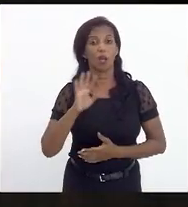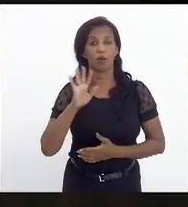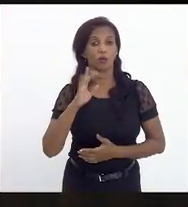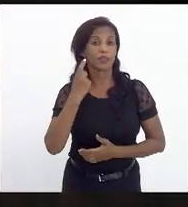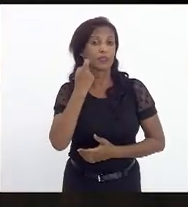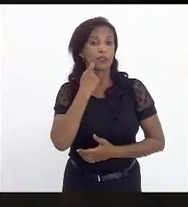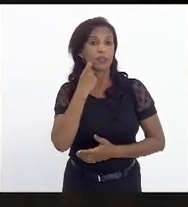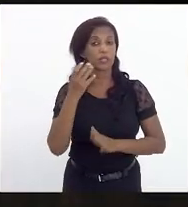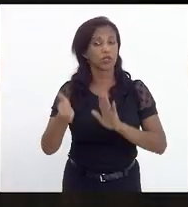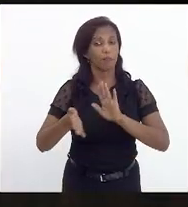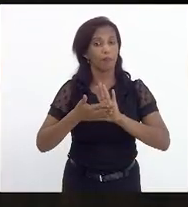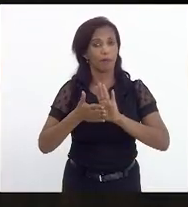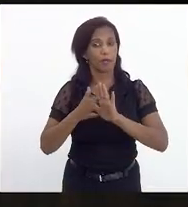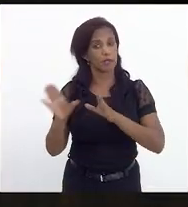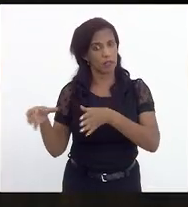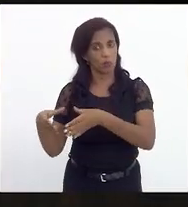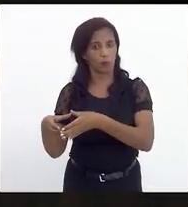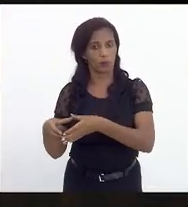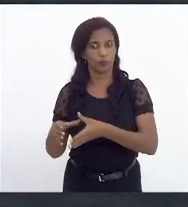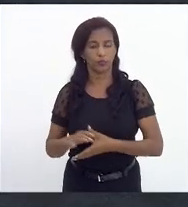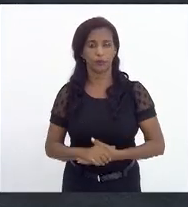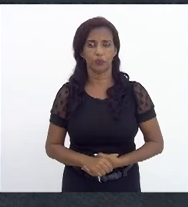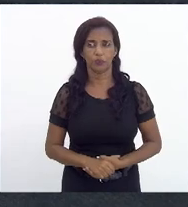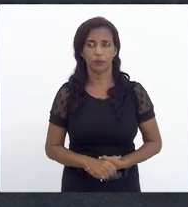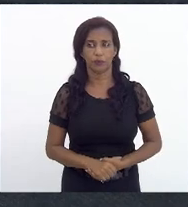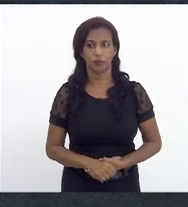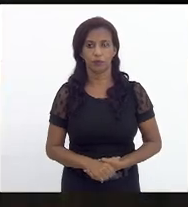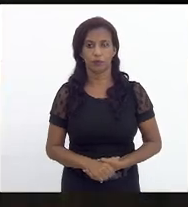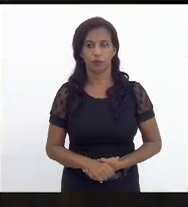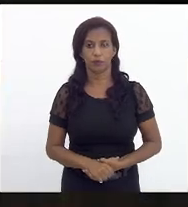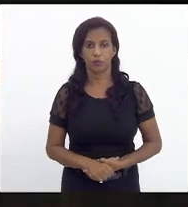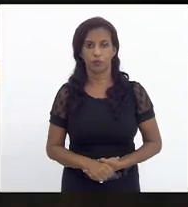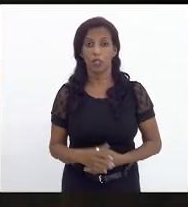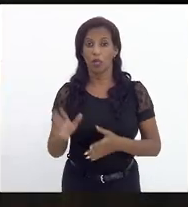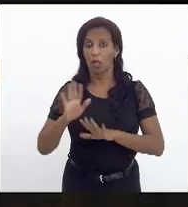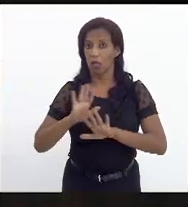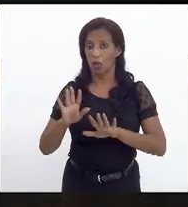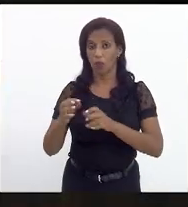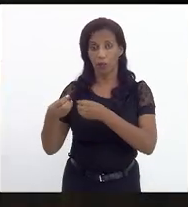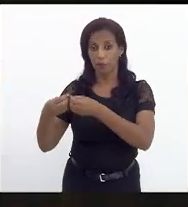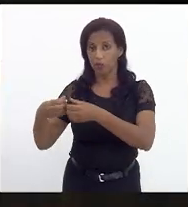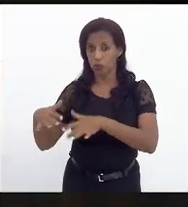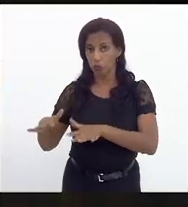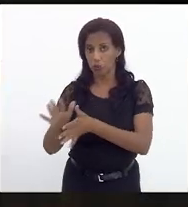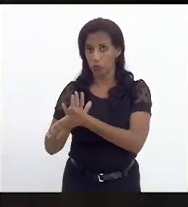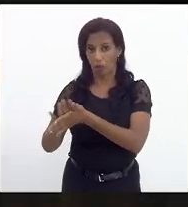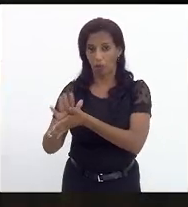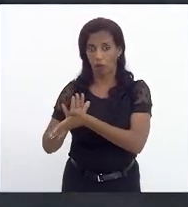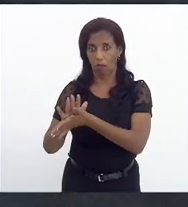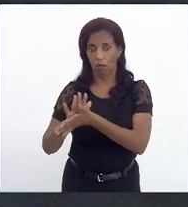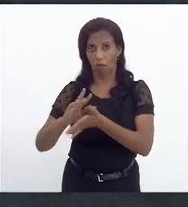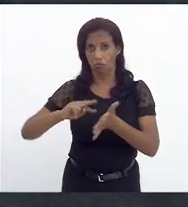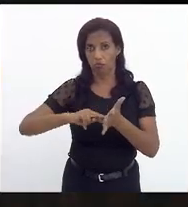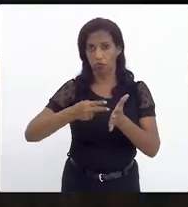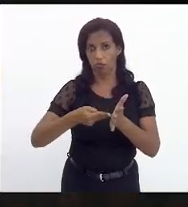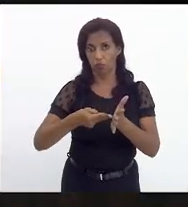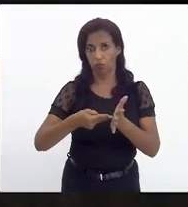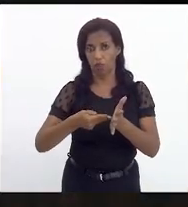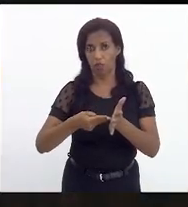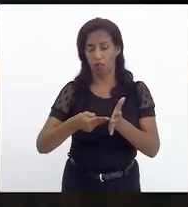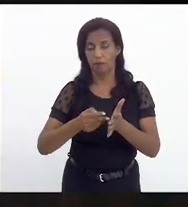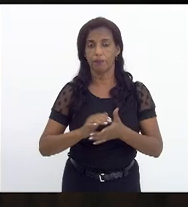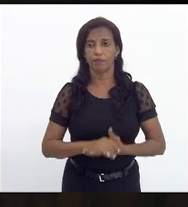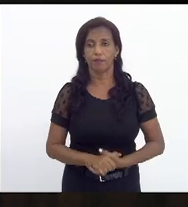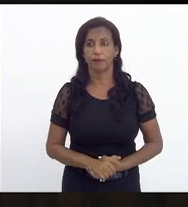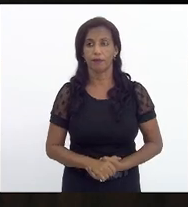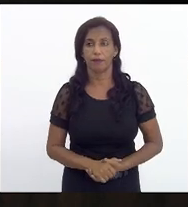dar parecer na comissão. Mas na admissibilidade... Sem prejuízo... E a gente... Alterar na próxima